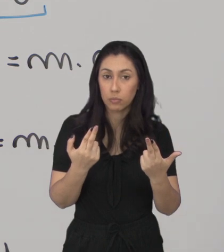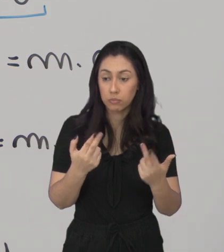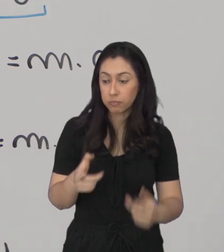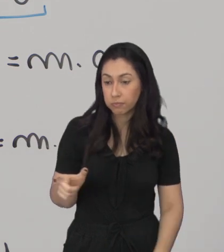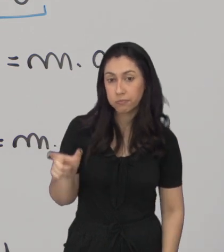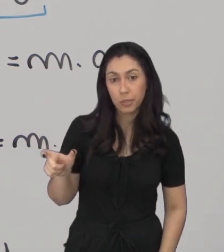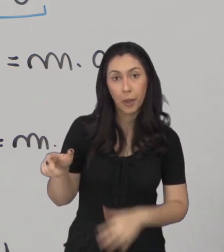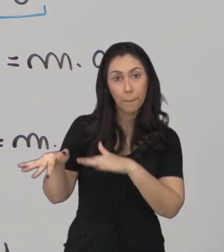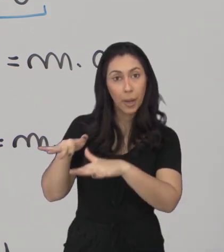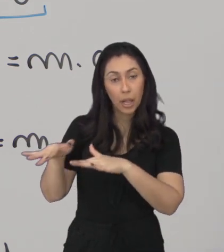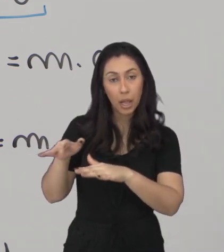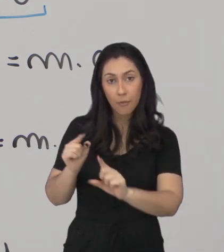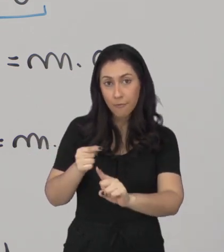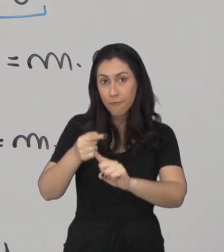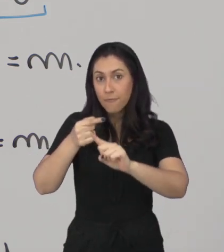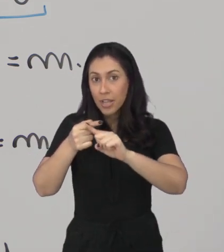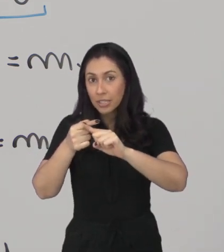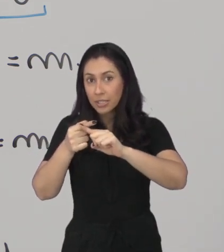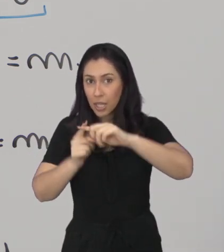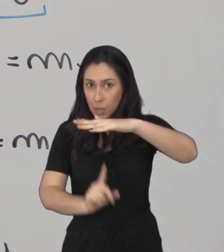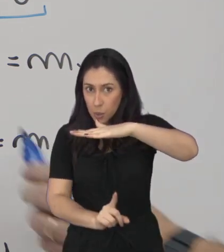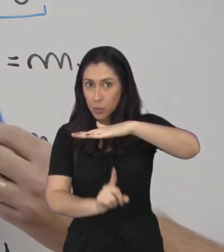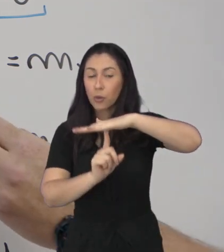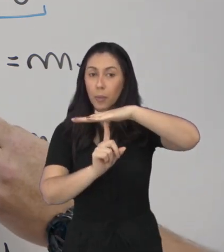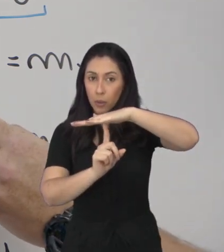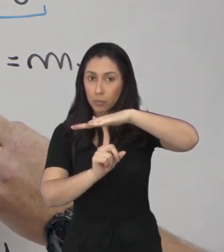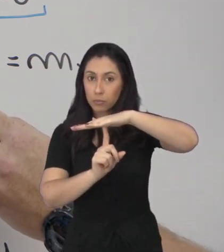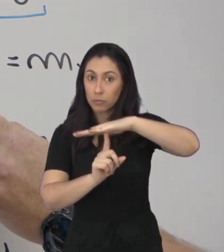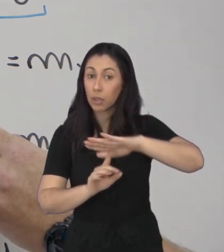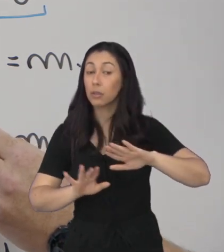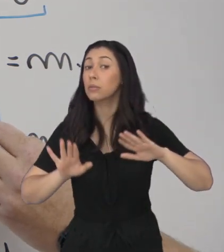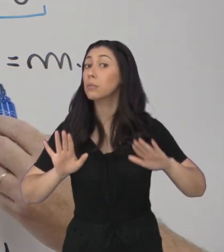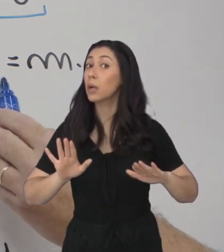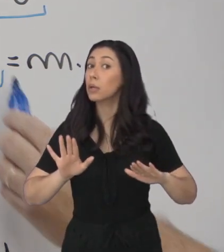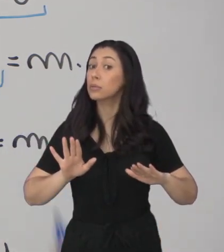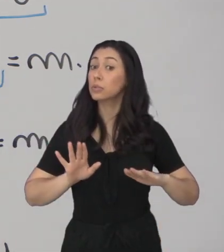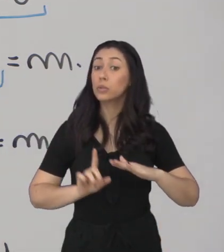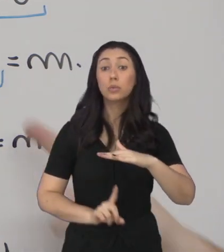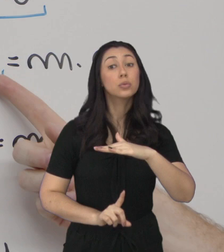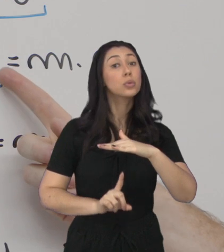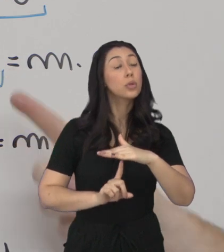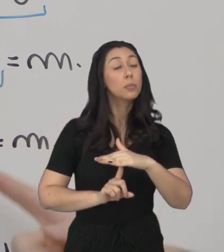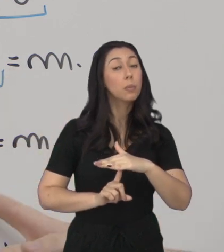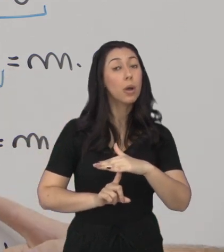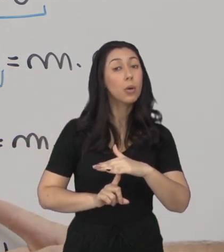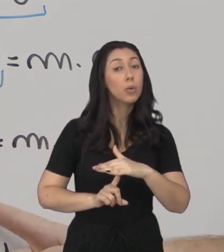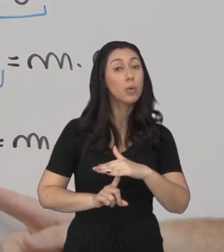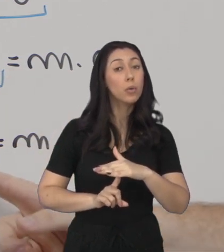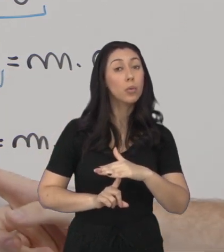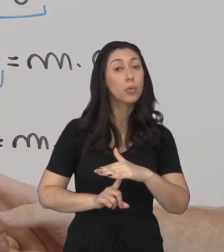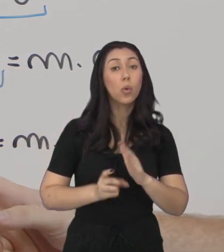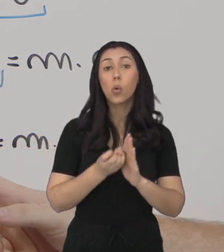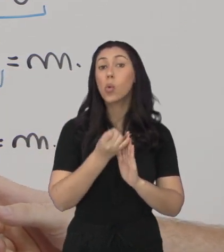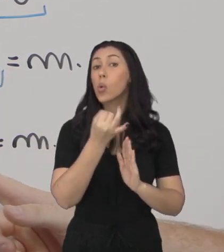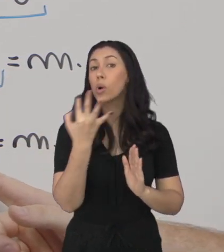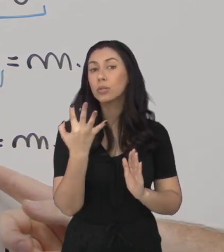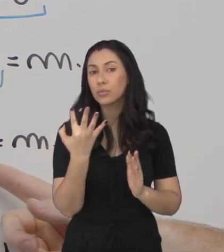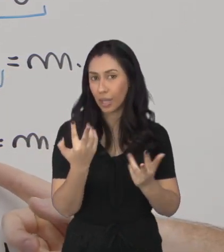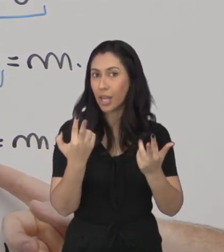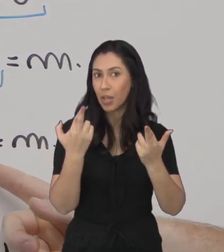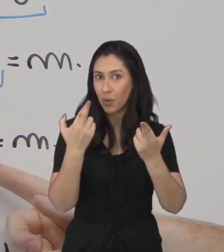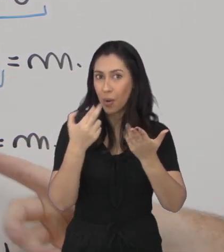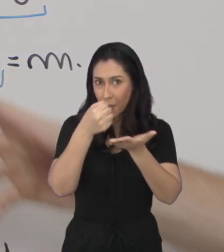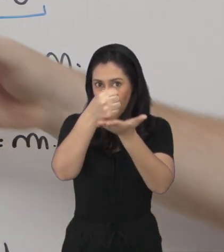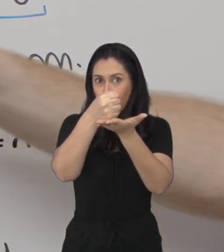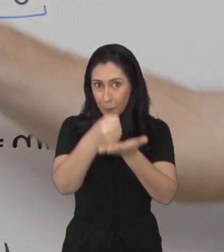A normal. Beleza? Porém, A normal é igual ao peso. Massa